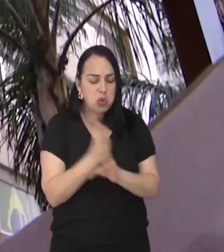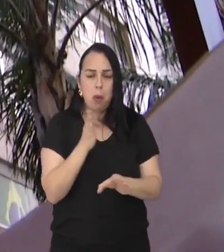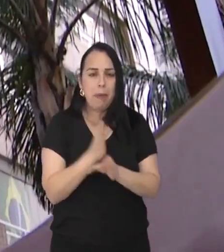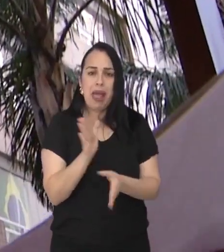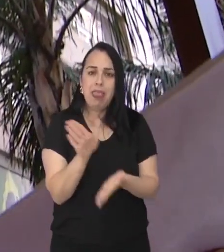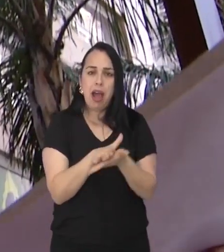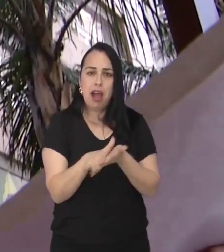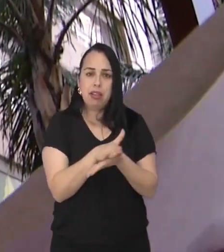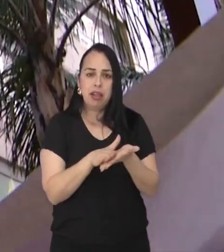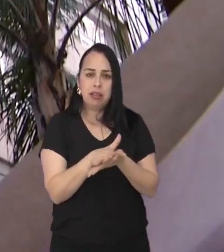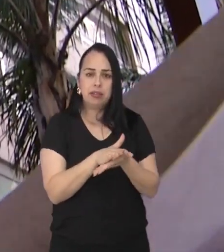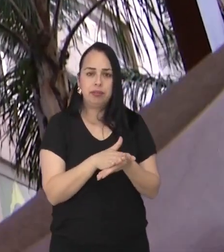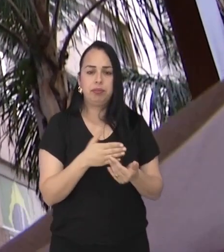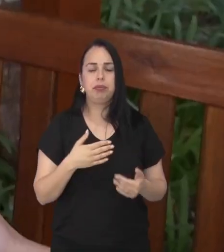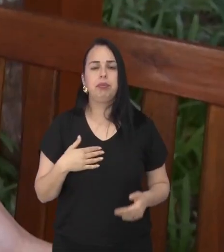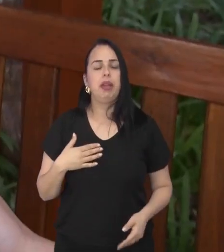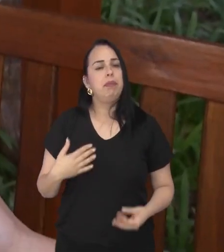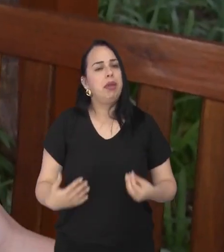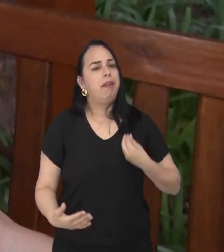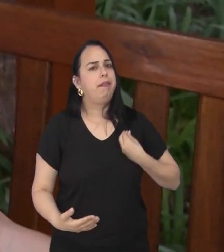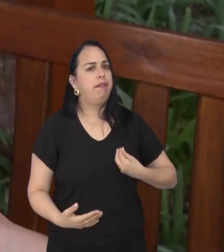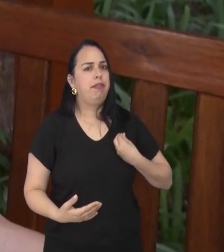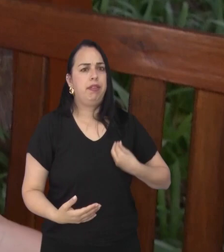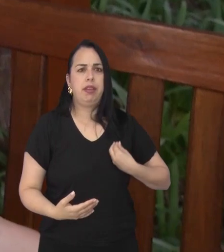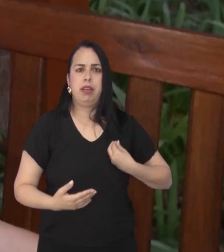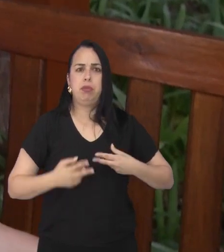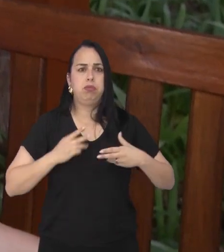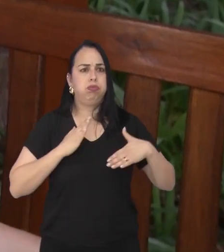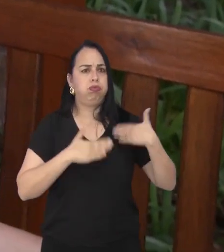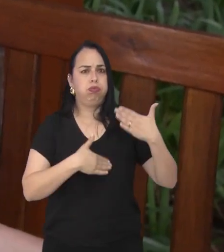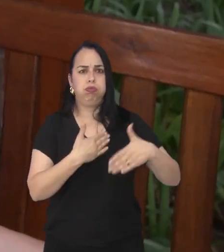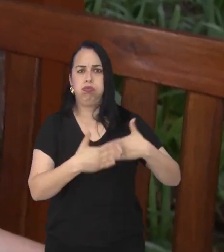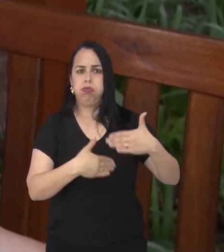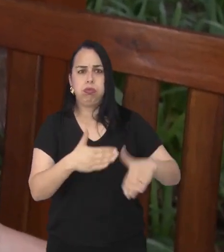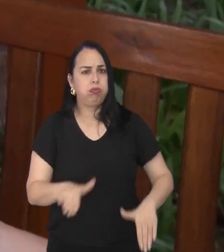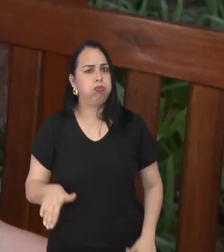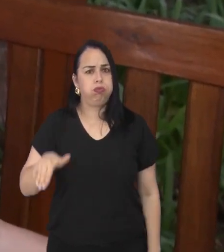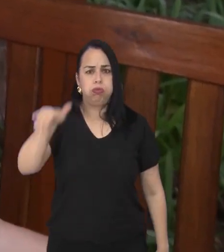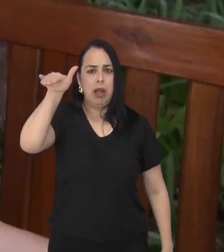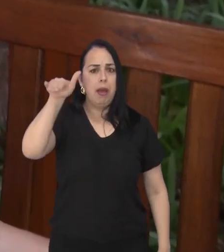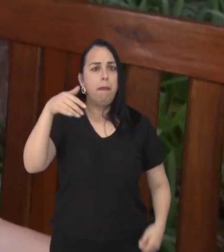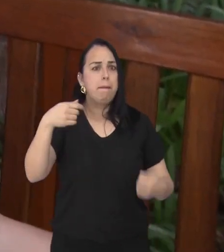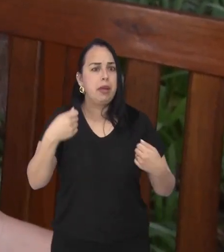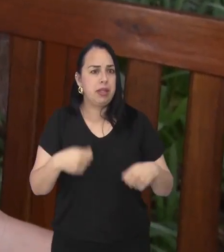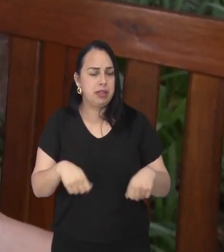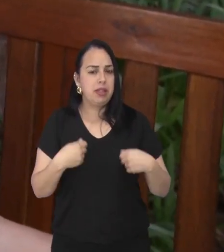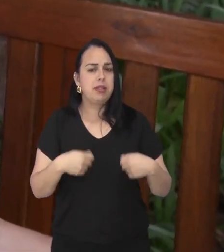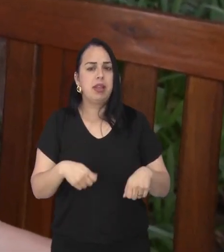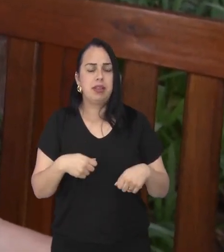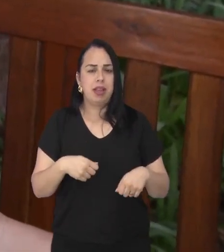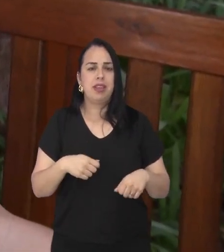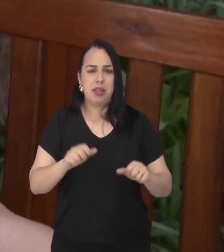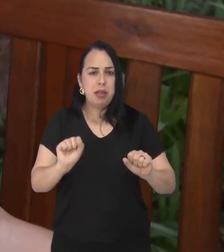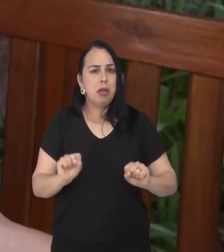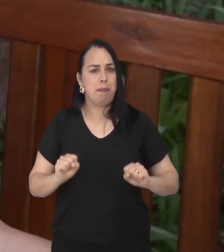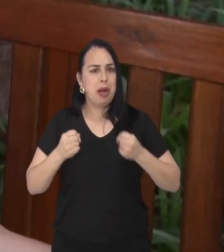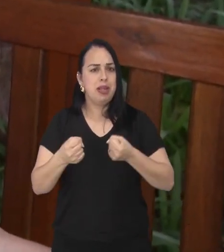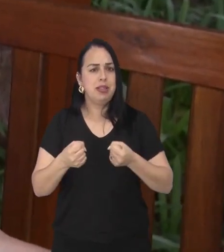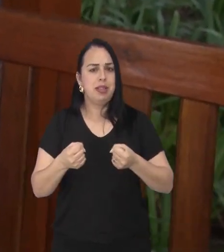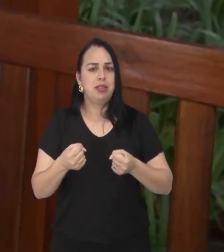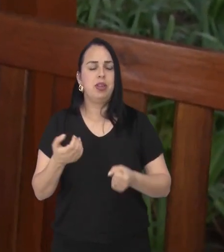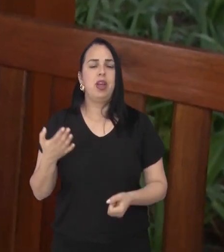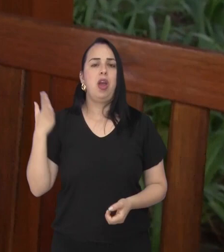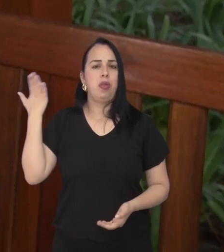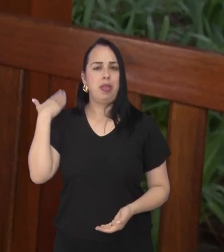sem identificação da causa. Para a nossa vida, em tudo, todas as fases e todas as etapas, a gente tem que ser positivo e correr